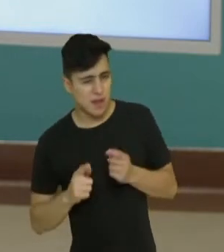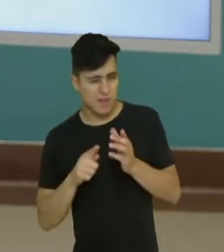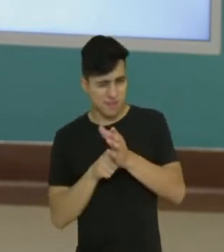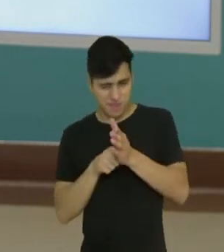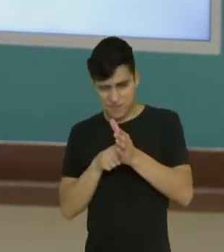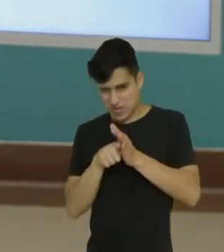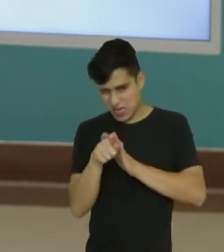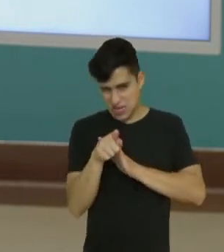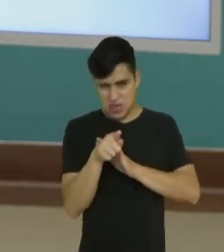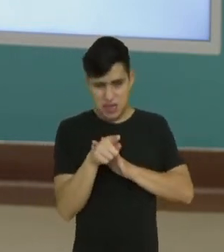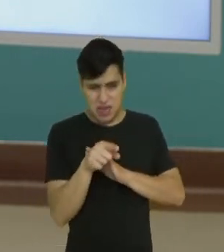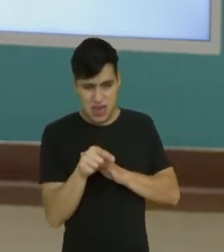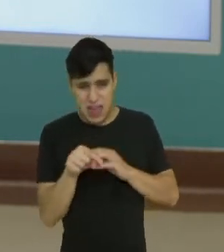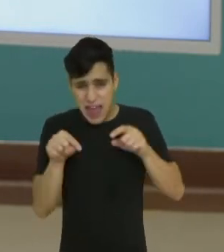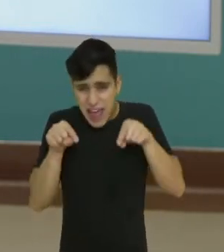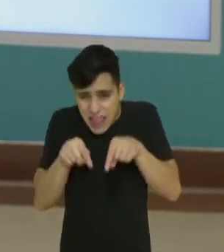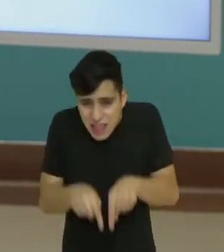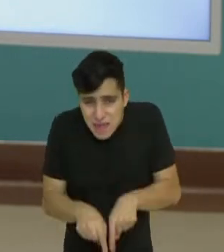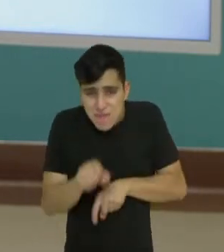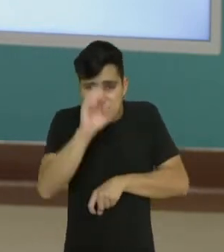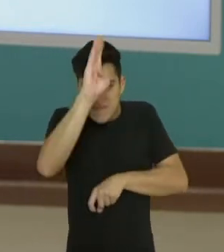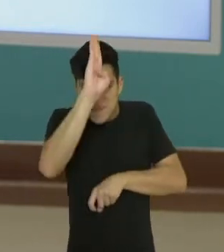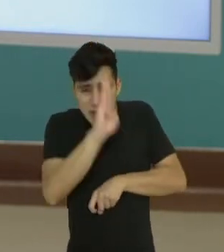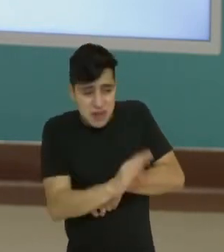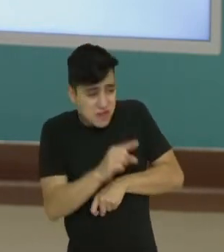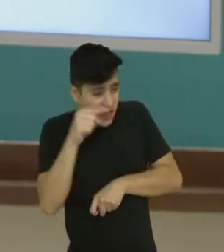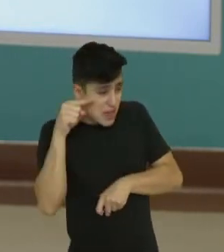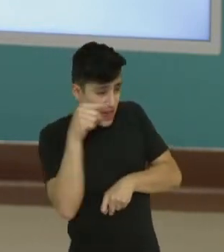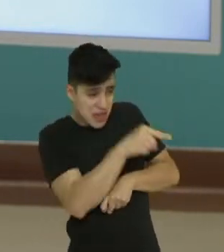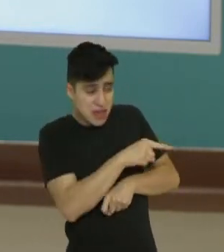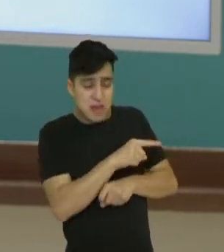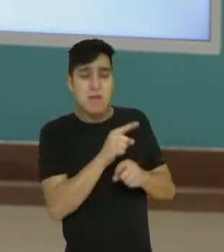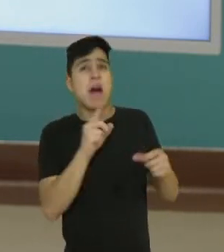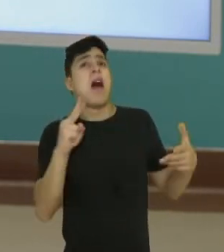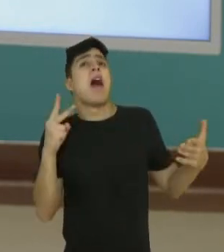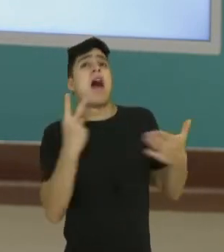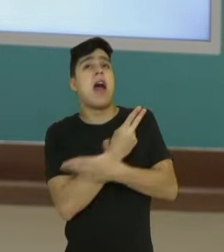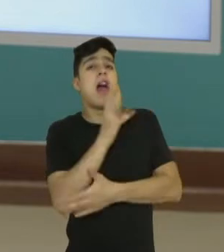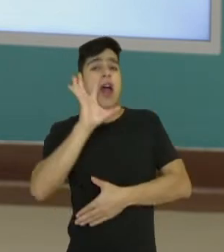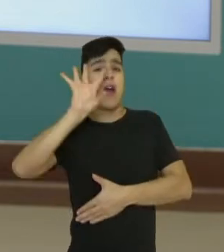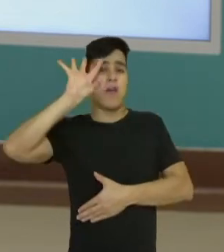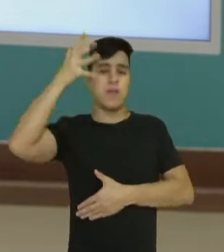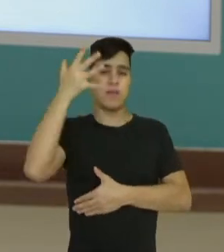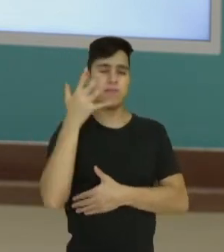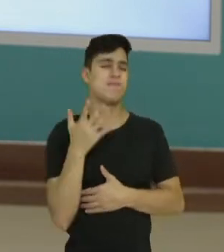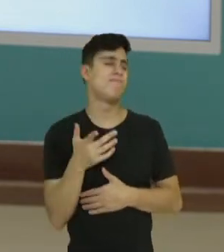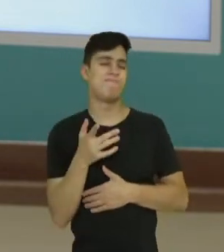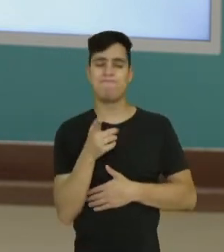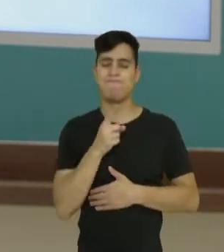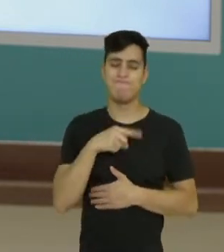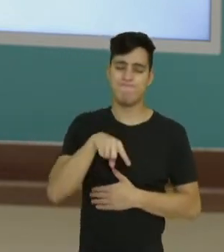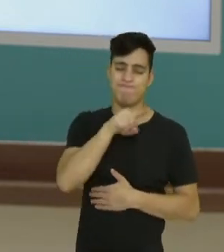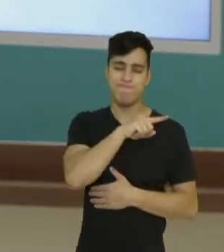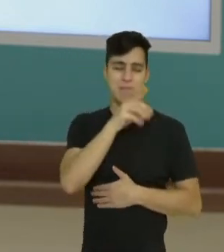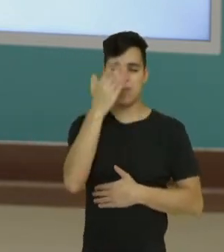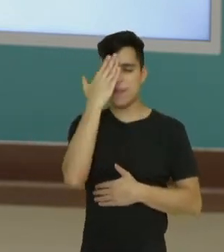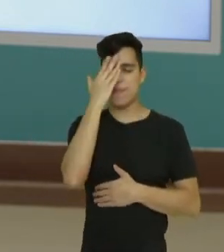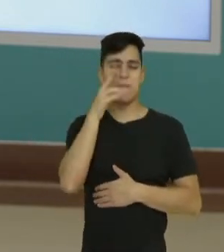Brasil ocorrem erupções vulcânicas? Nós já sabemos que não, porque no nosso país nós não